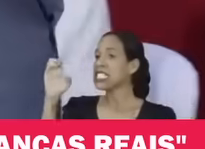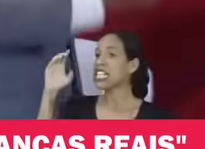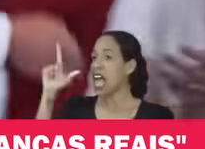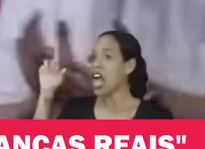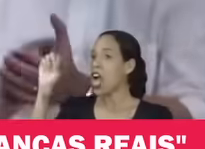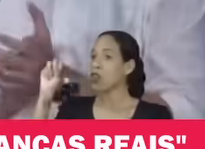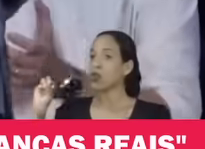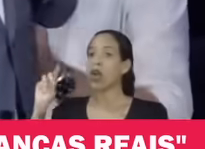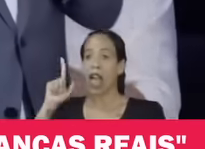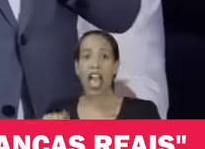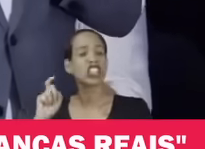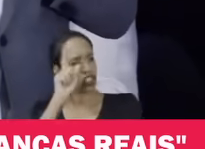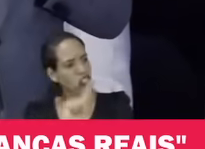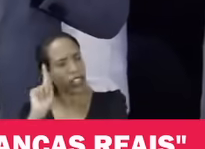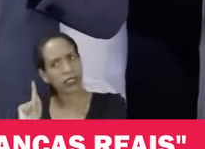era modelo de gestor.